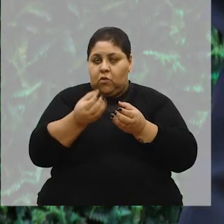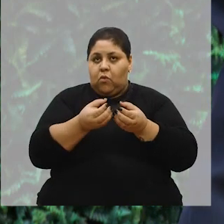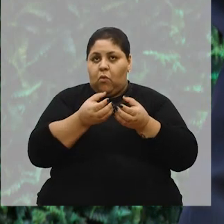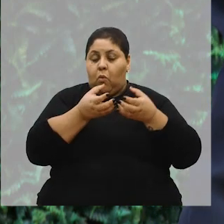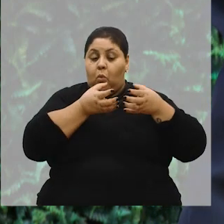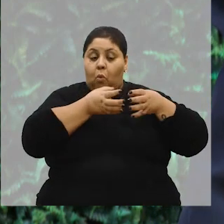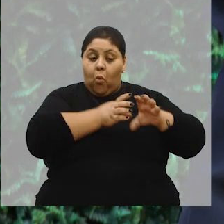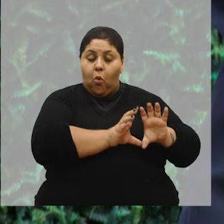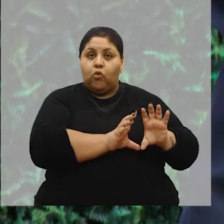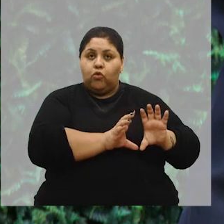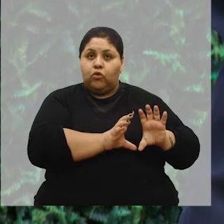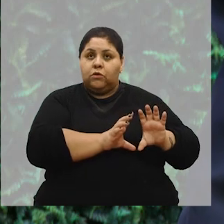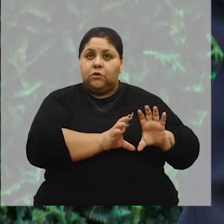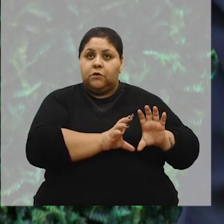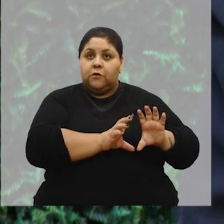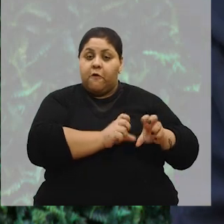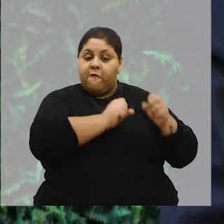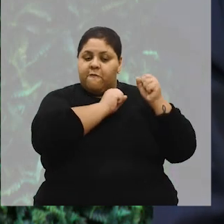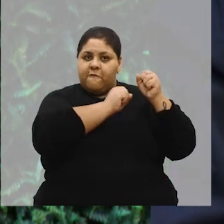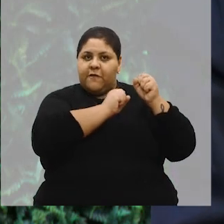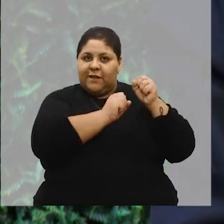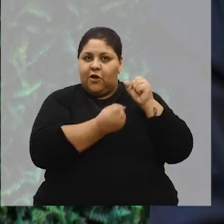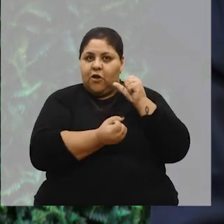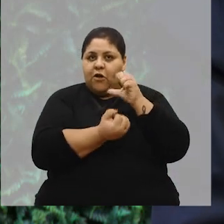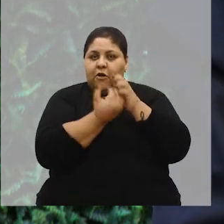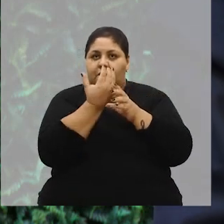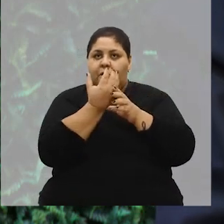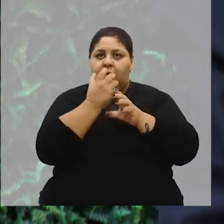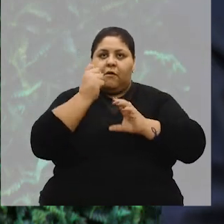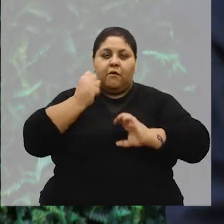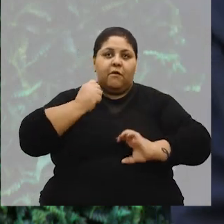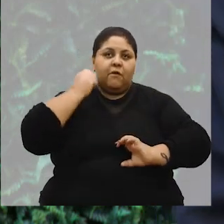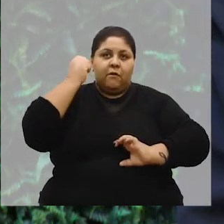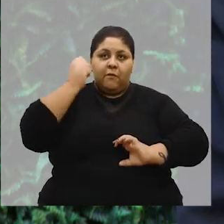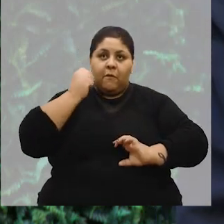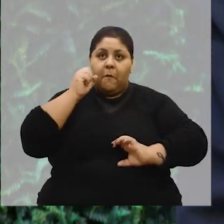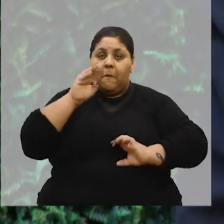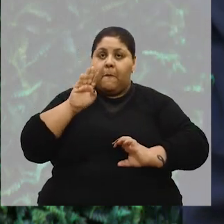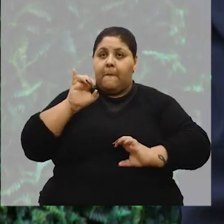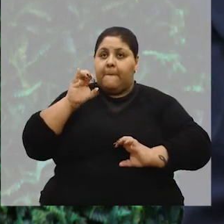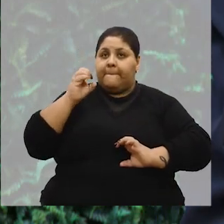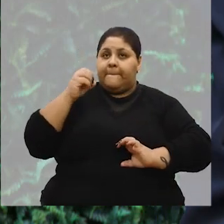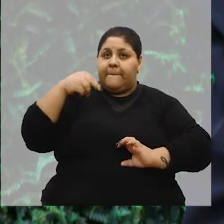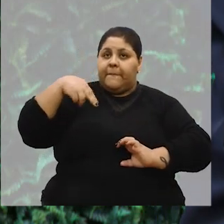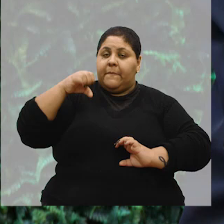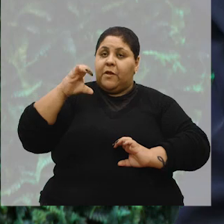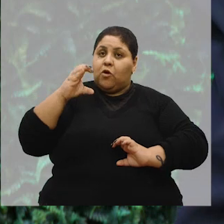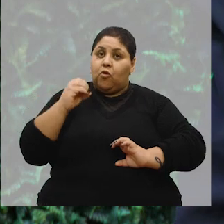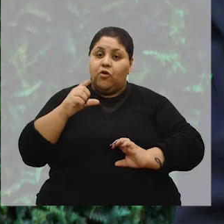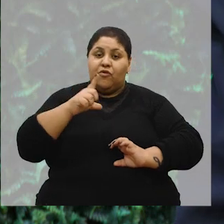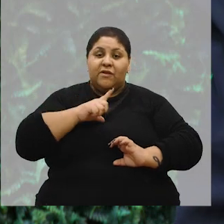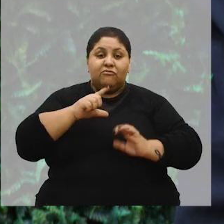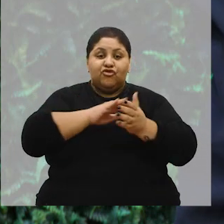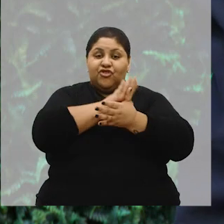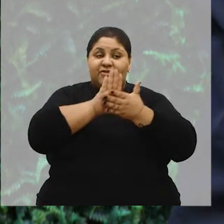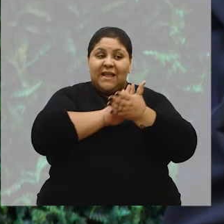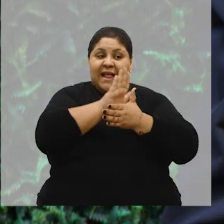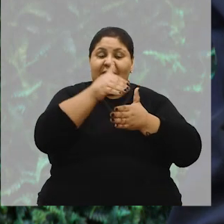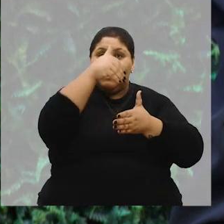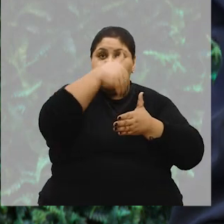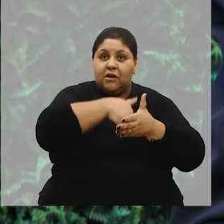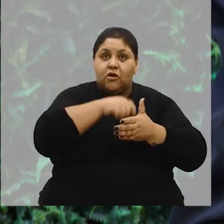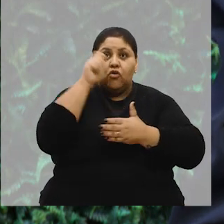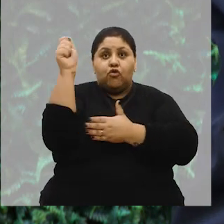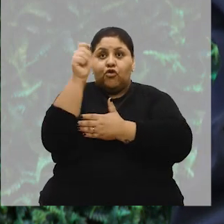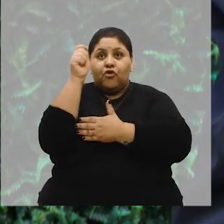oposição vitoriosa, foram criados os senadores biônicos, sem nenhum voto. O Rio